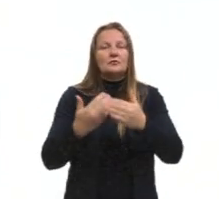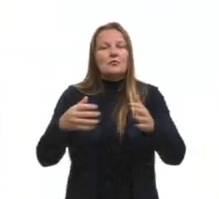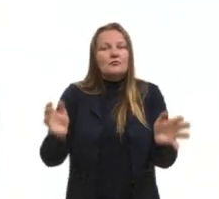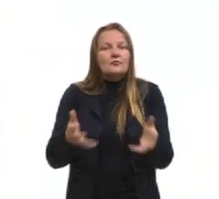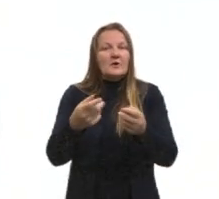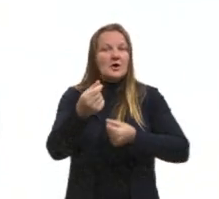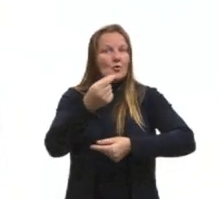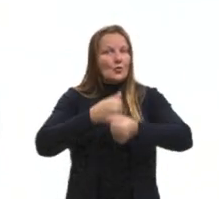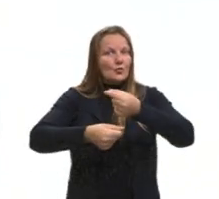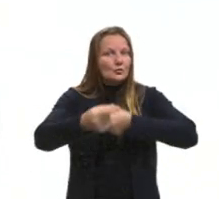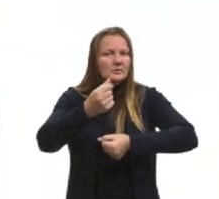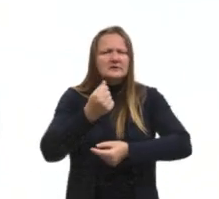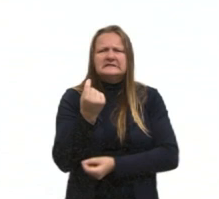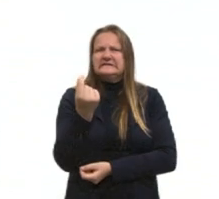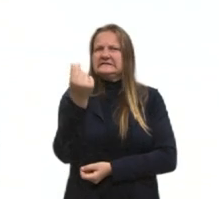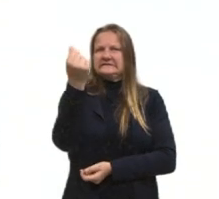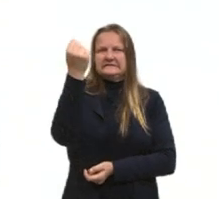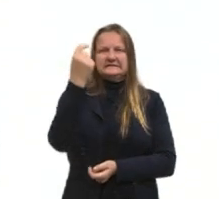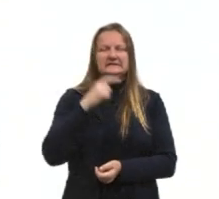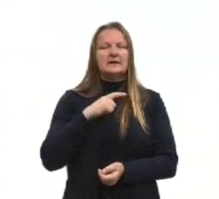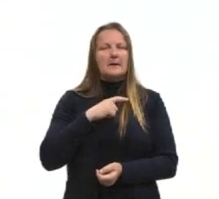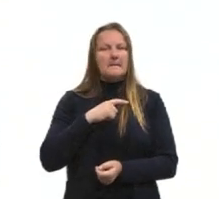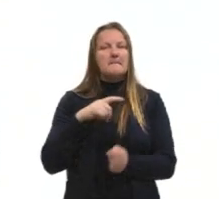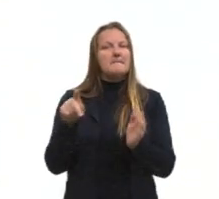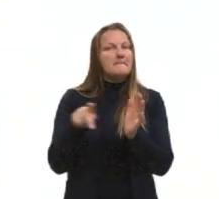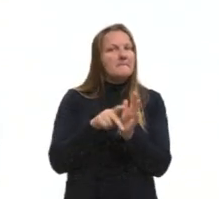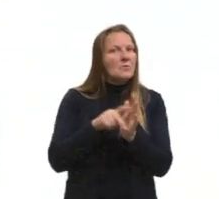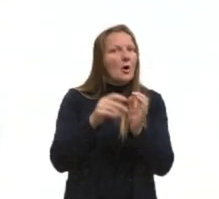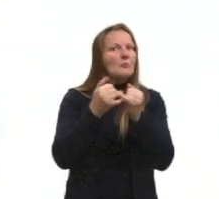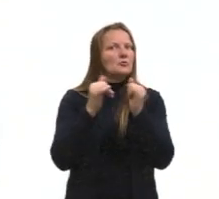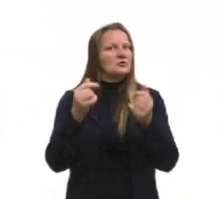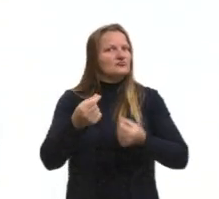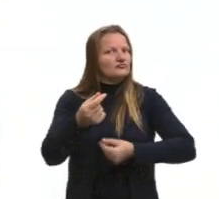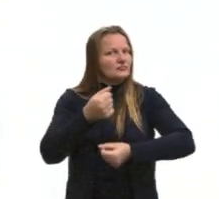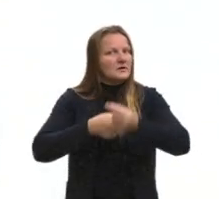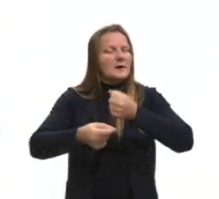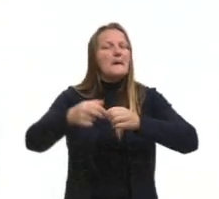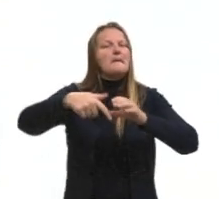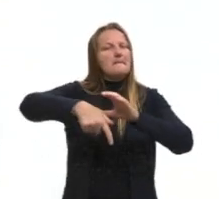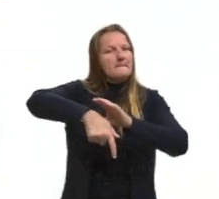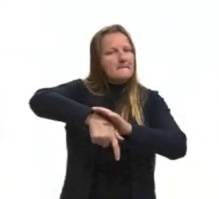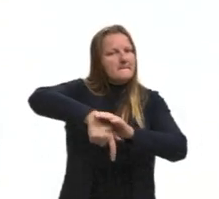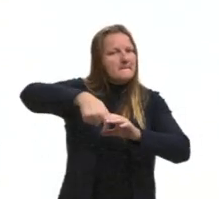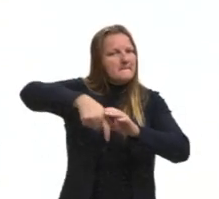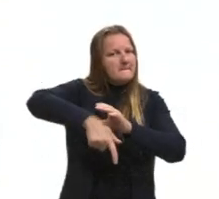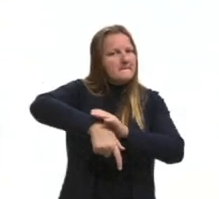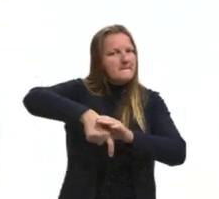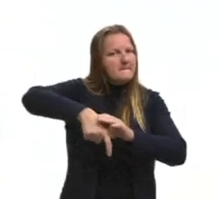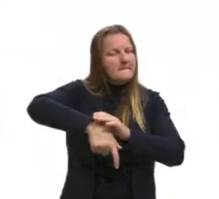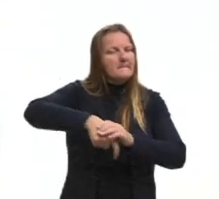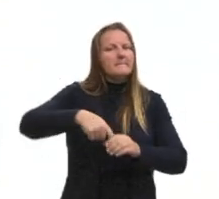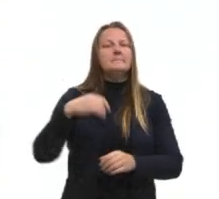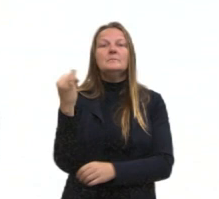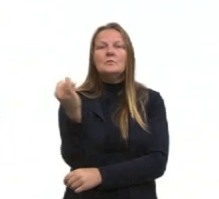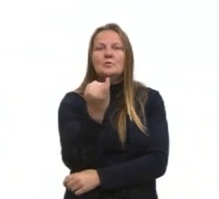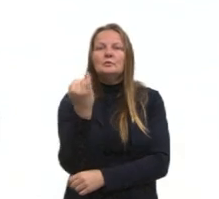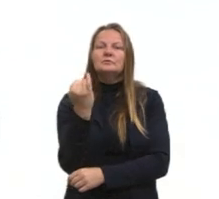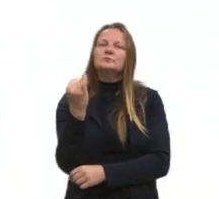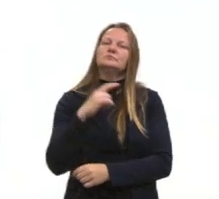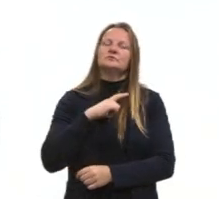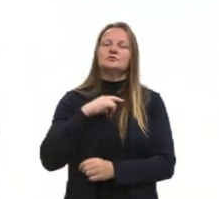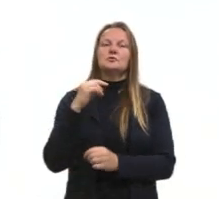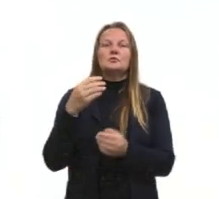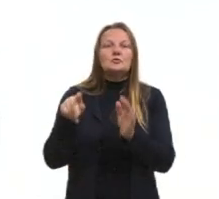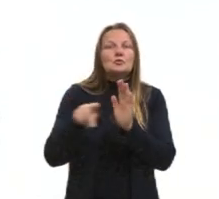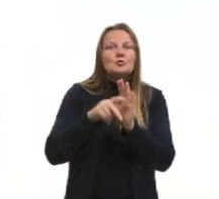as economias né da questão energética é o petróleo Então essas essa região vai ser importante vai ser uma região bivotal para o mundo